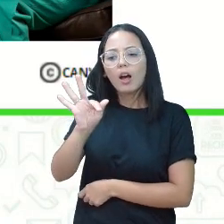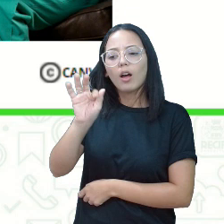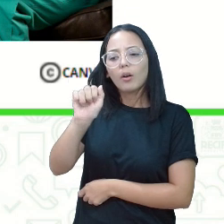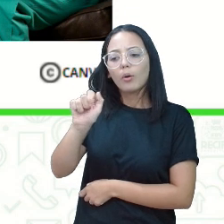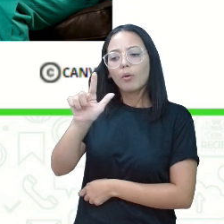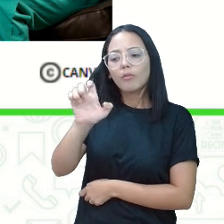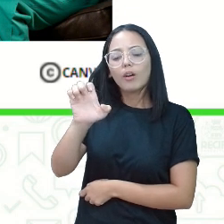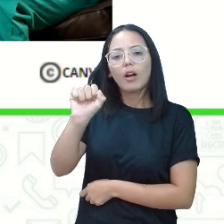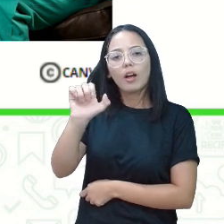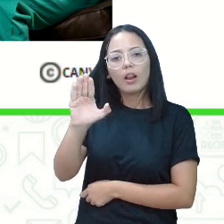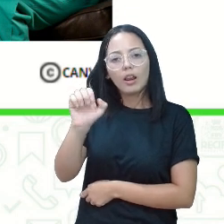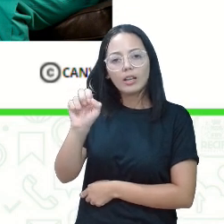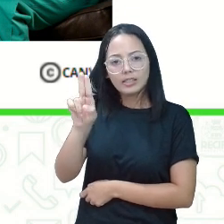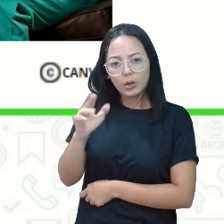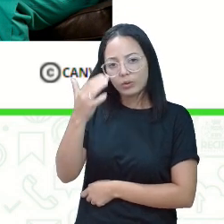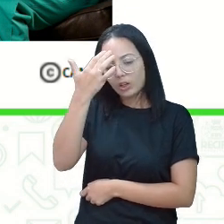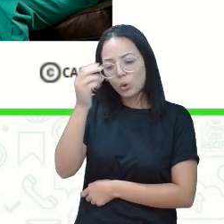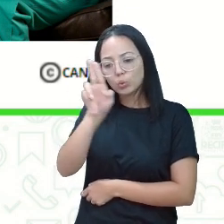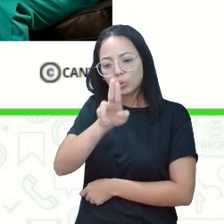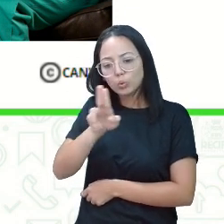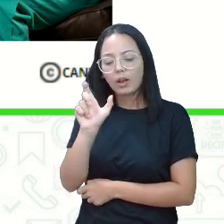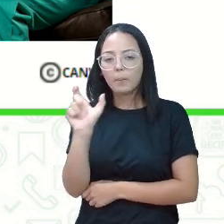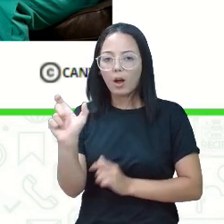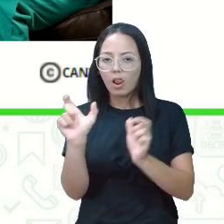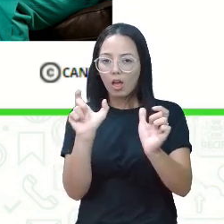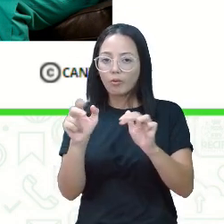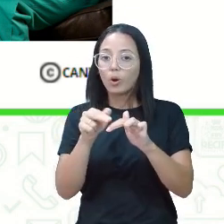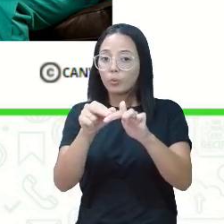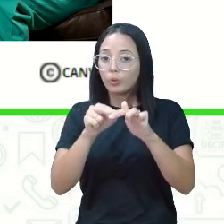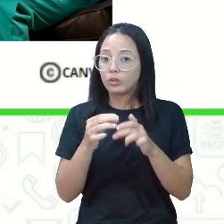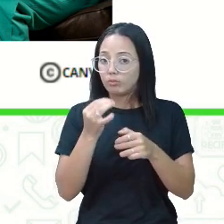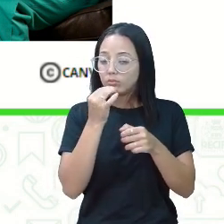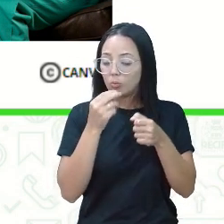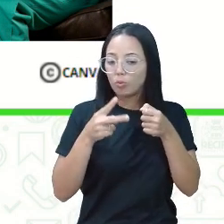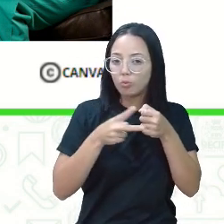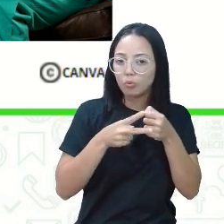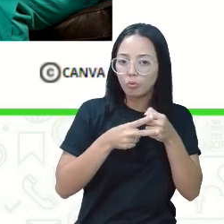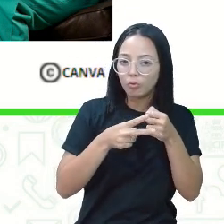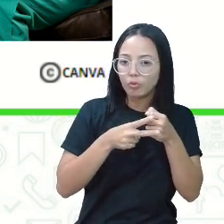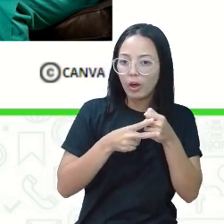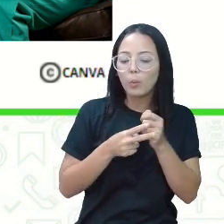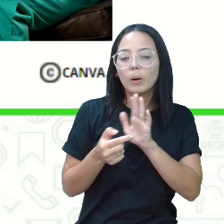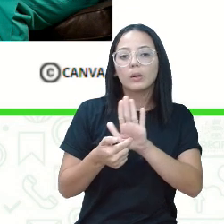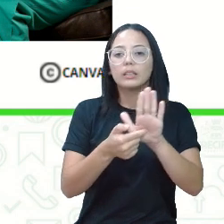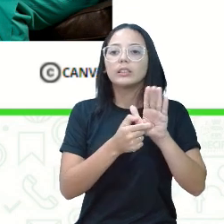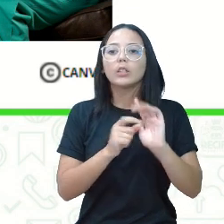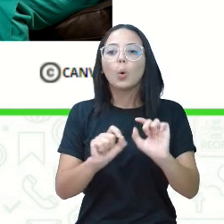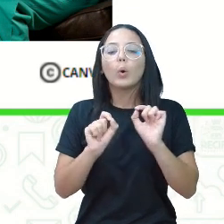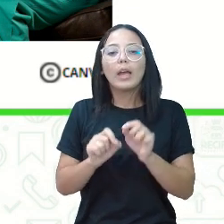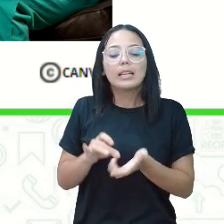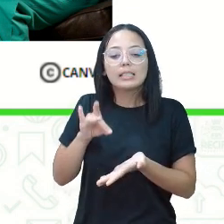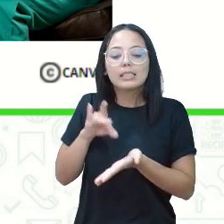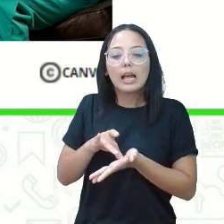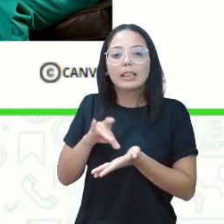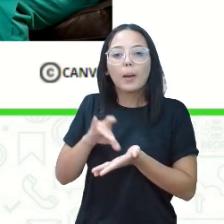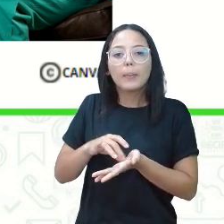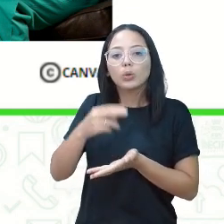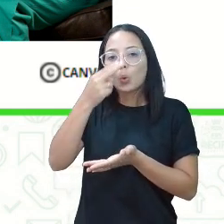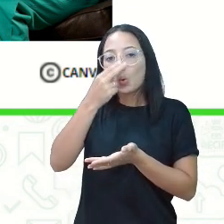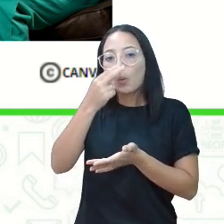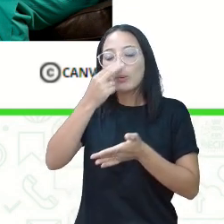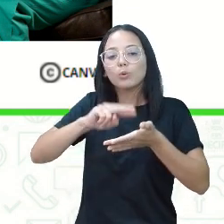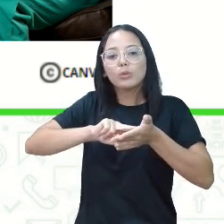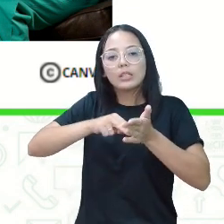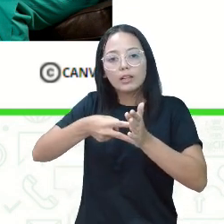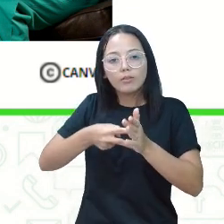ele faleceu, tá certo? Então, ó, o verbo falecer apresenta exatamente o mesmo